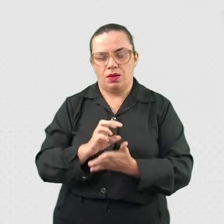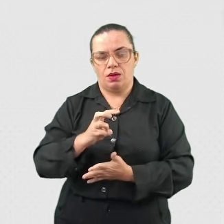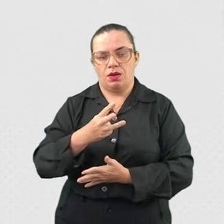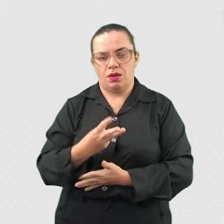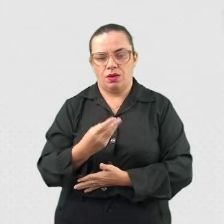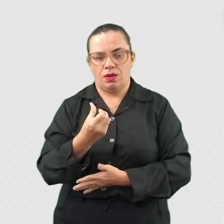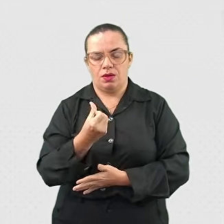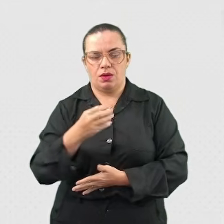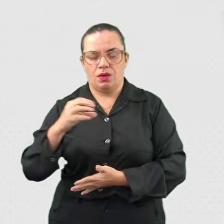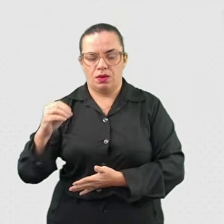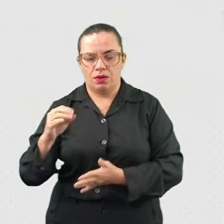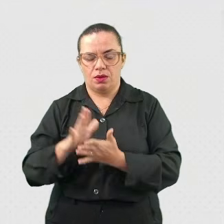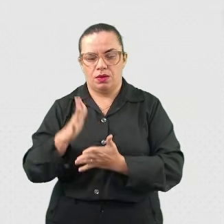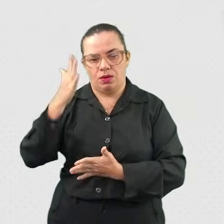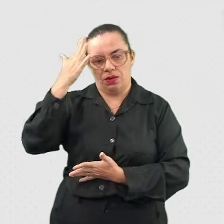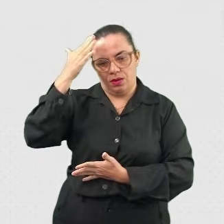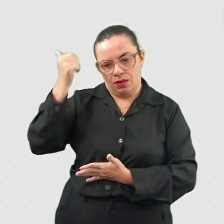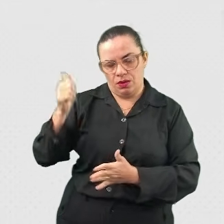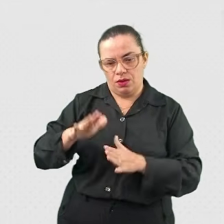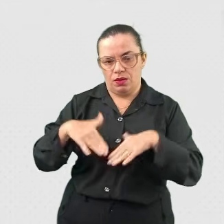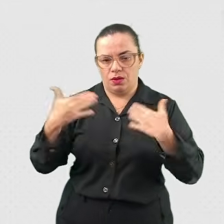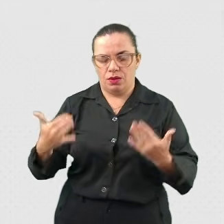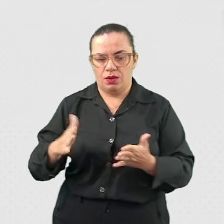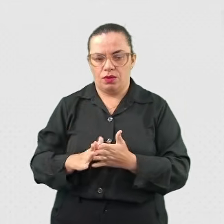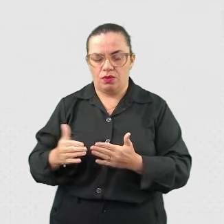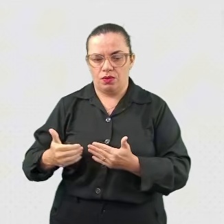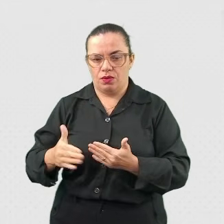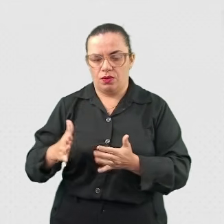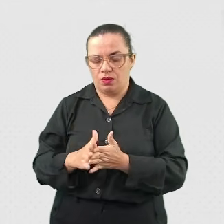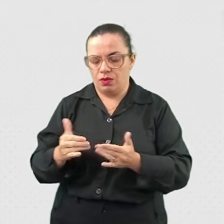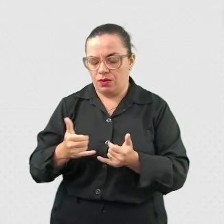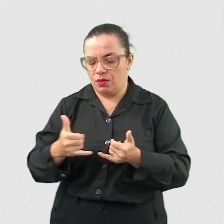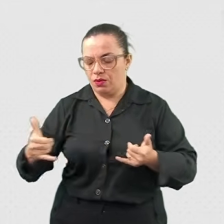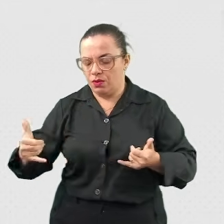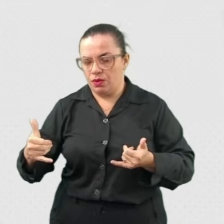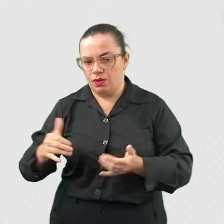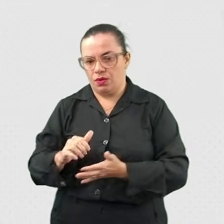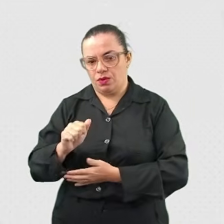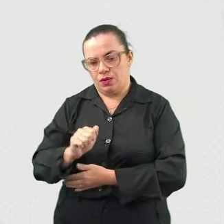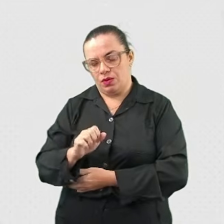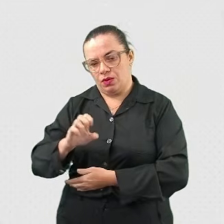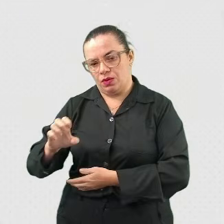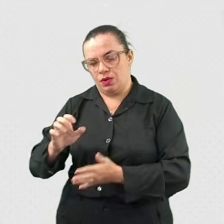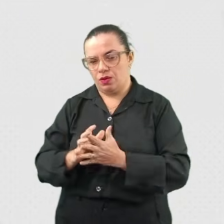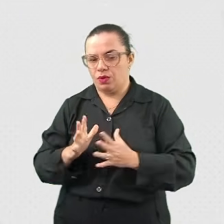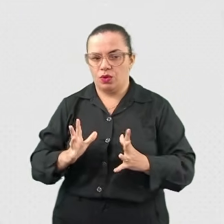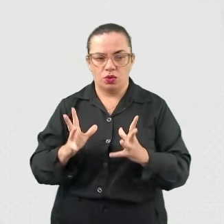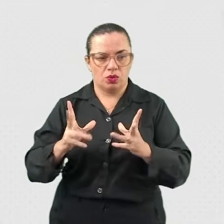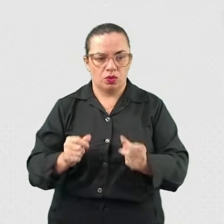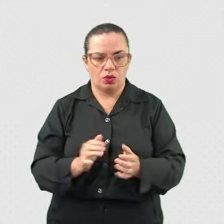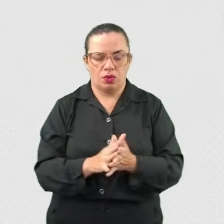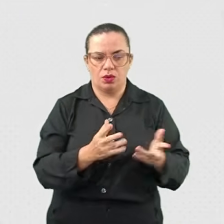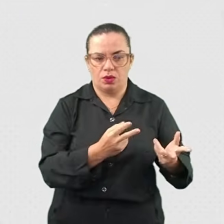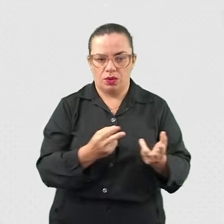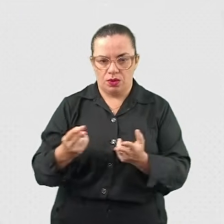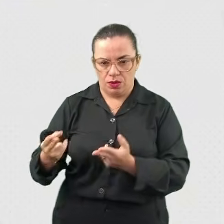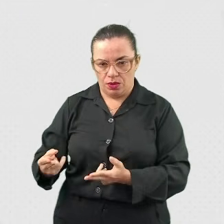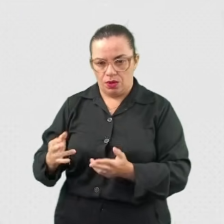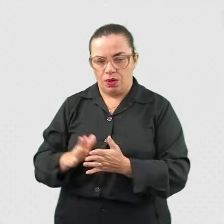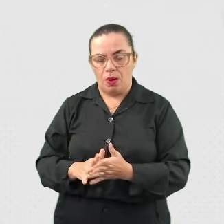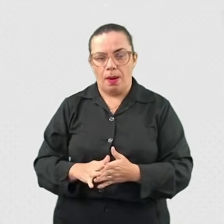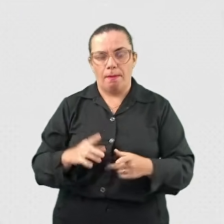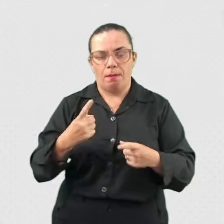360. Então, para saber quanto é que vale cada ângulo externo, porque são todos iguais, porque se trata de um polígono